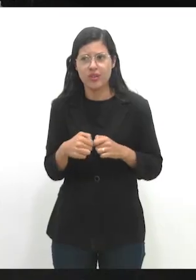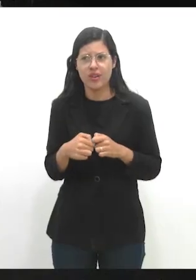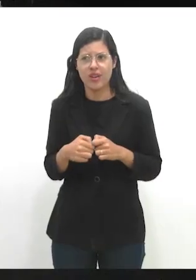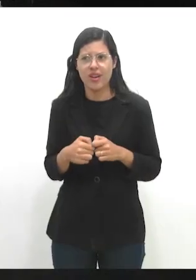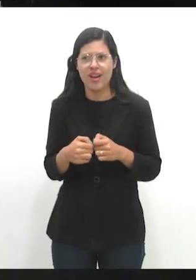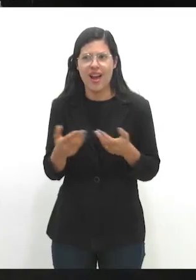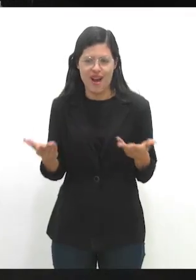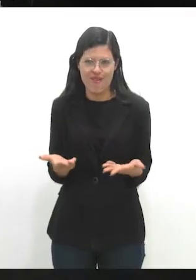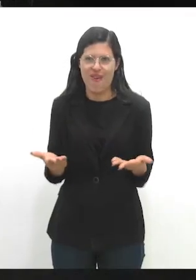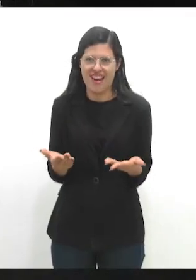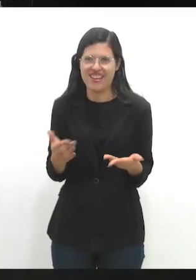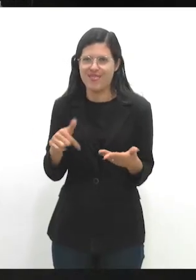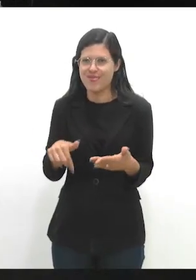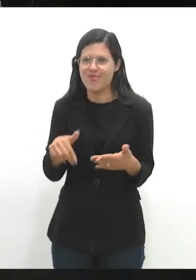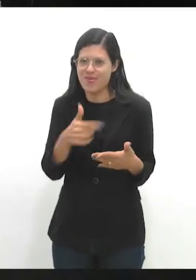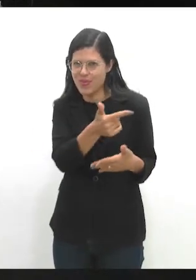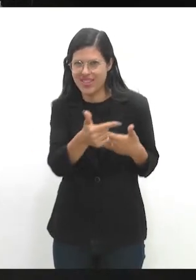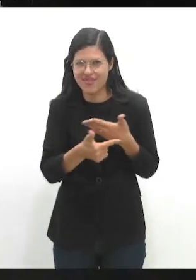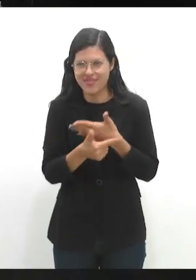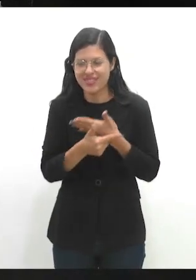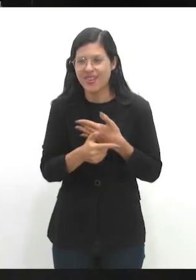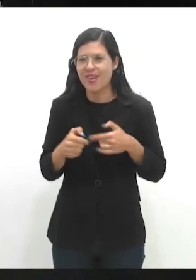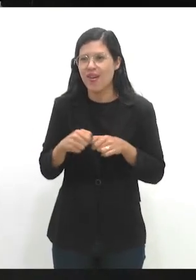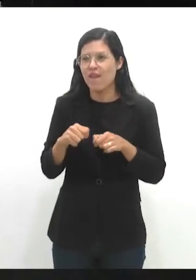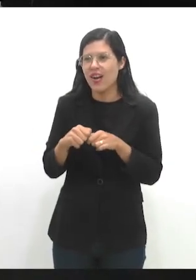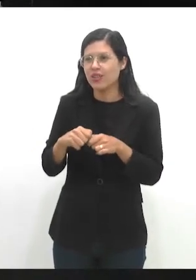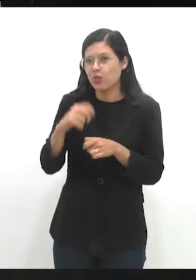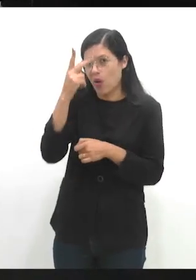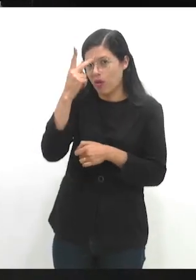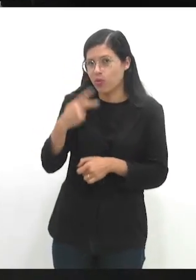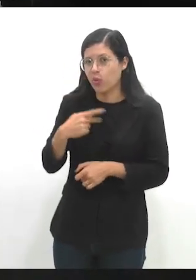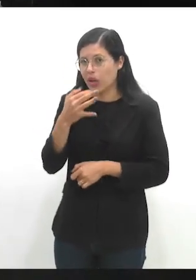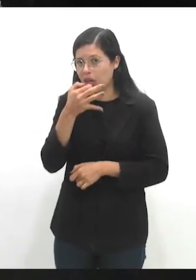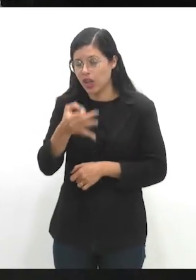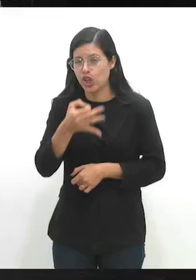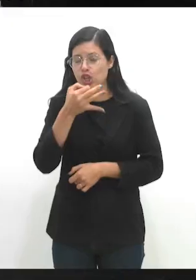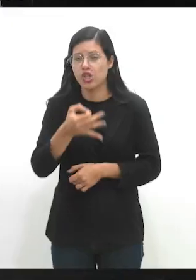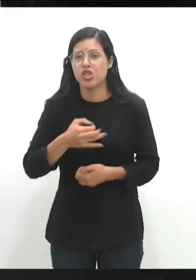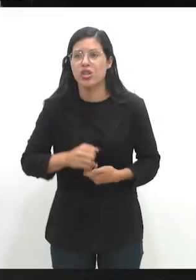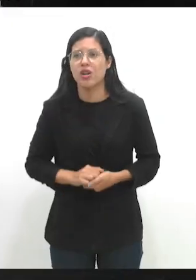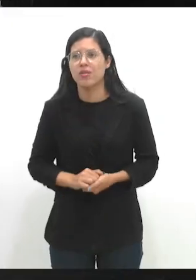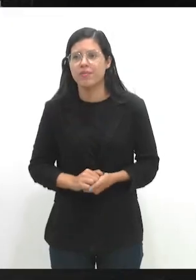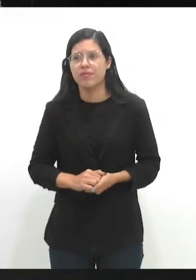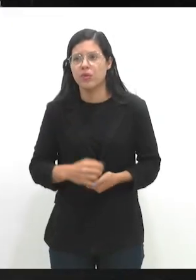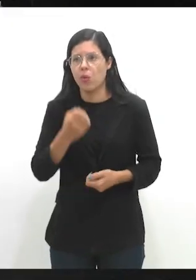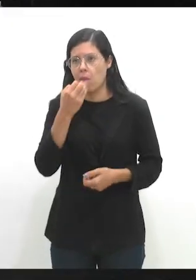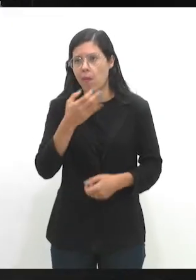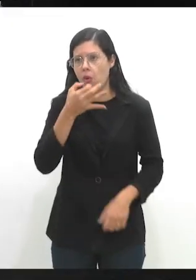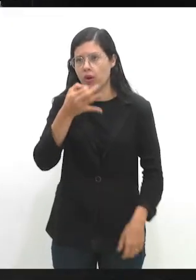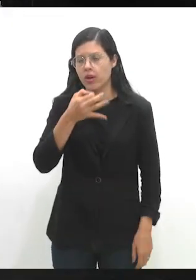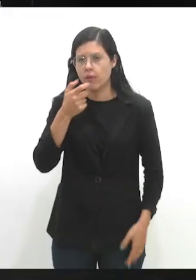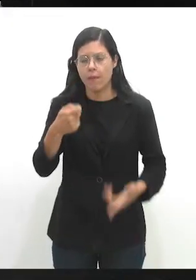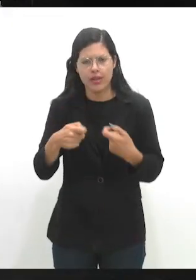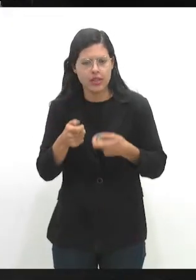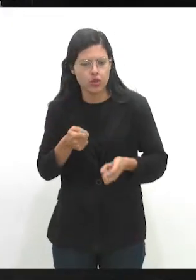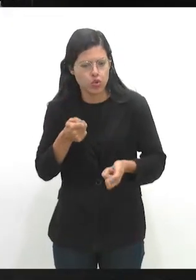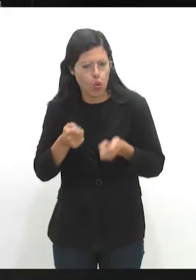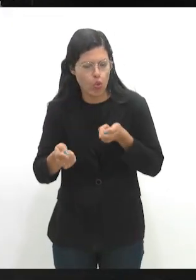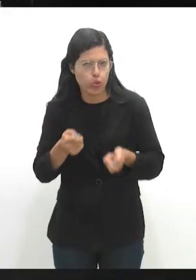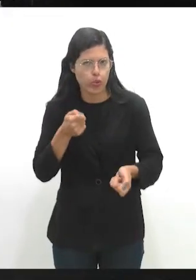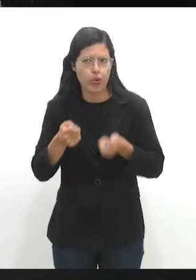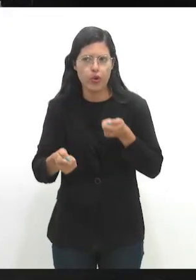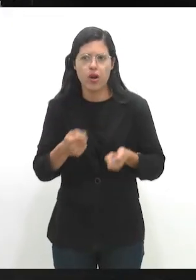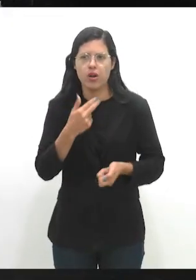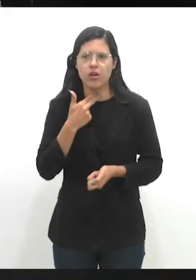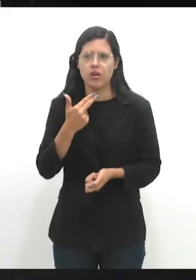passei para lá de cá, eu faço muito autocrítica. Eu acho que o bom crítico tem que se controlar e